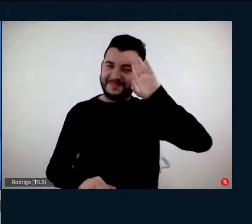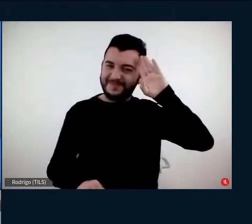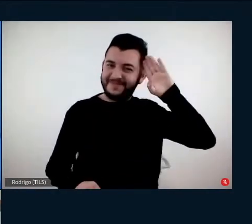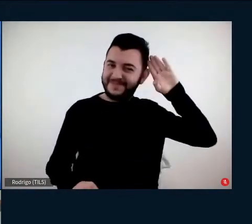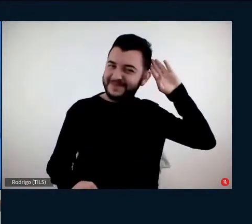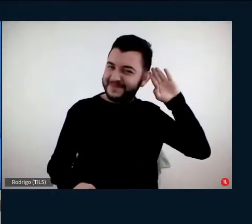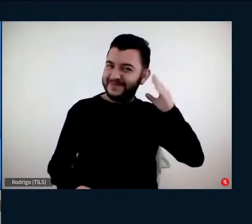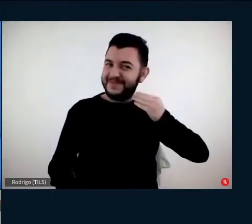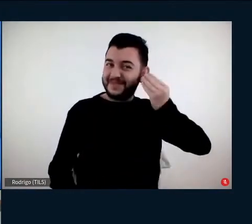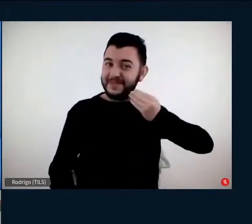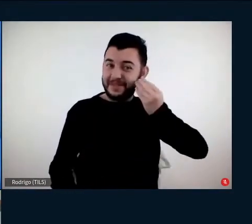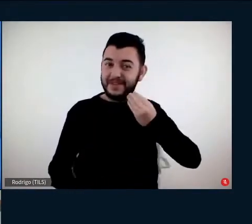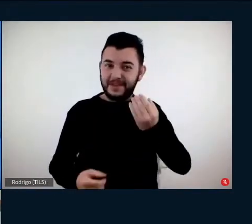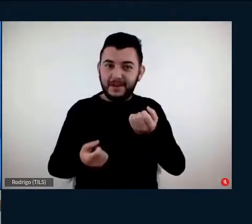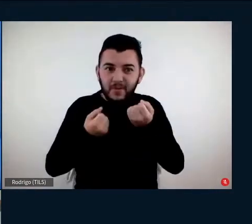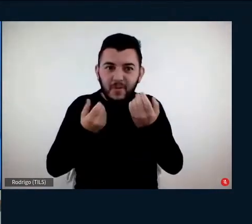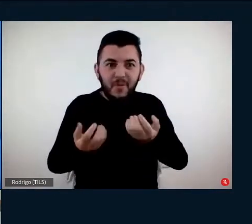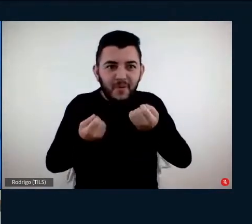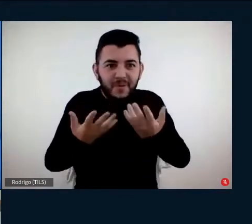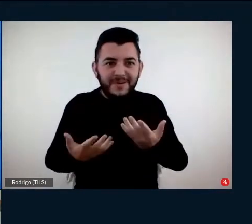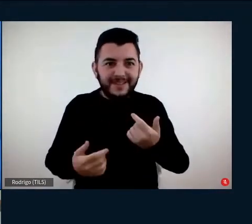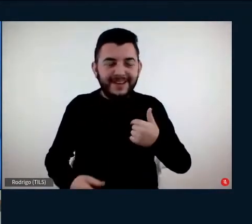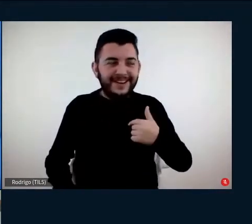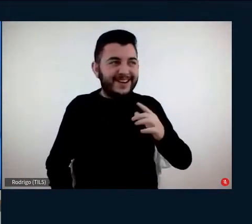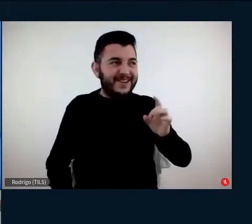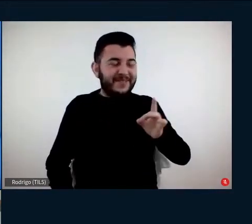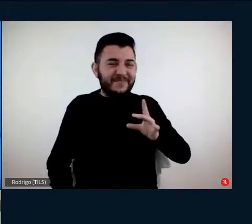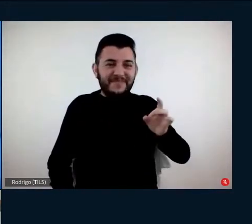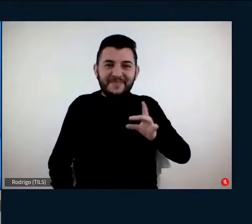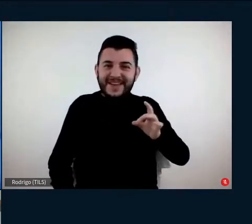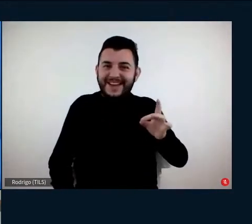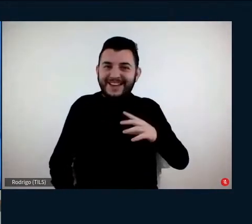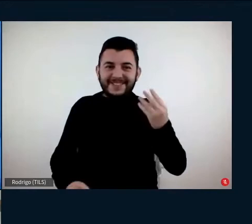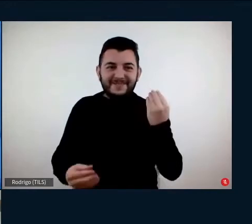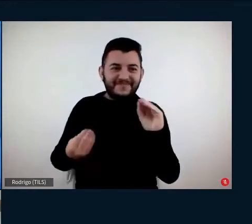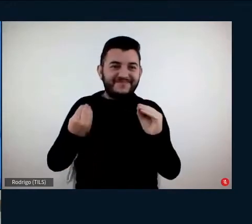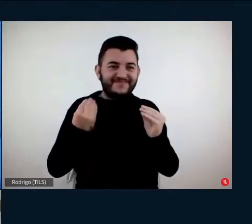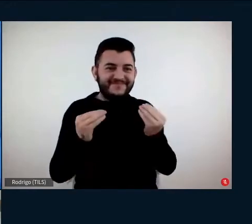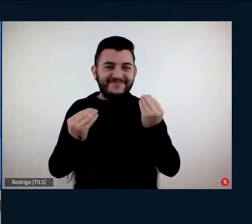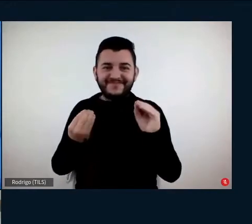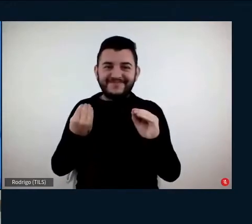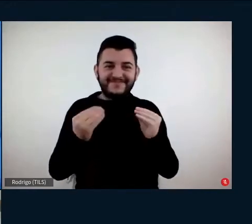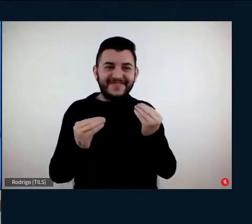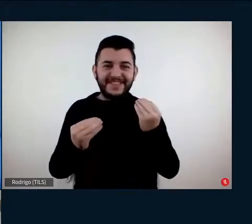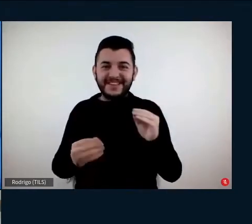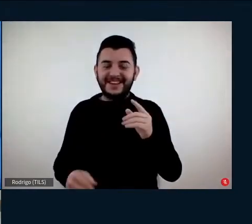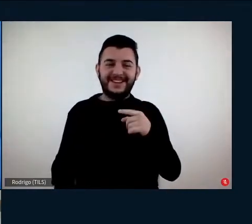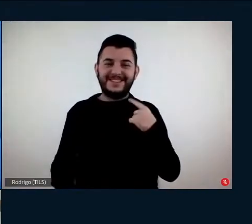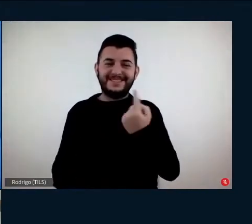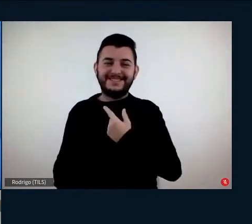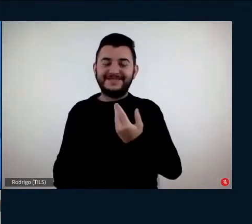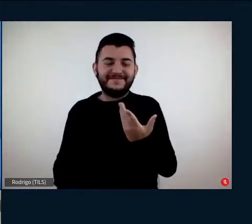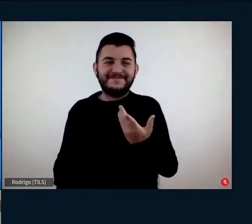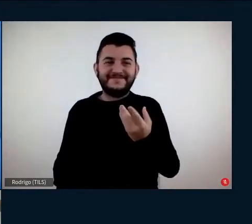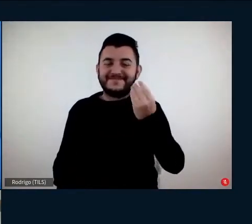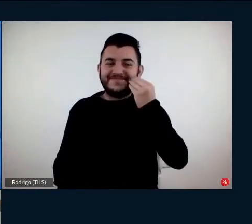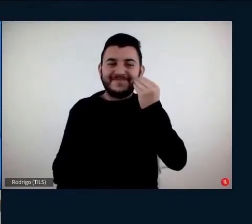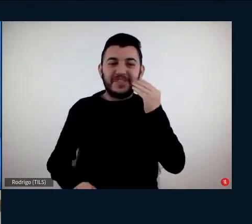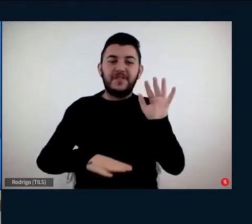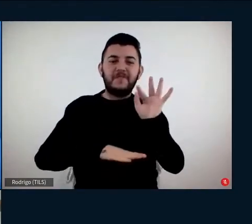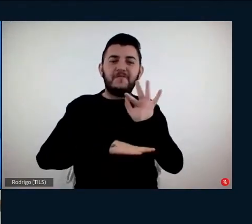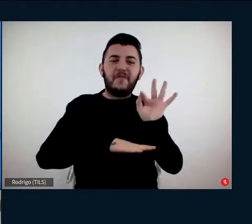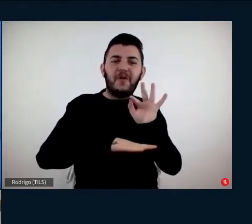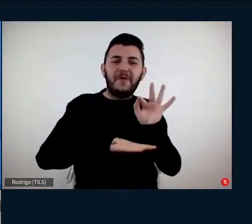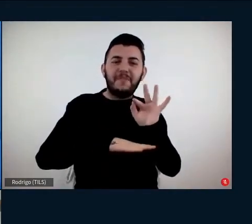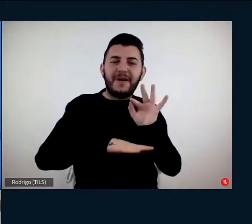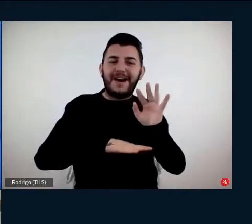que eu fiquei com medo de colocar, que a gente tenta buscar uma coisa muito acadêmica, né, muito formal, e às